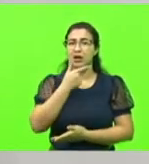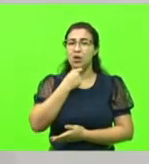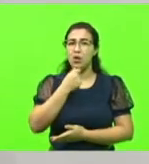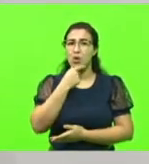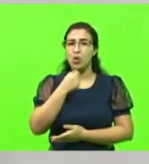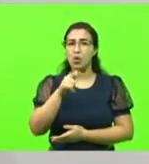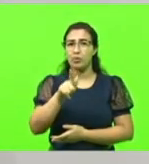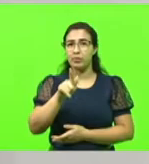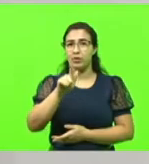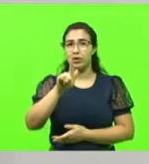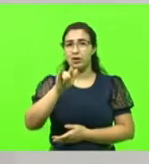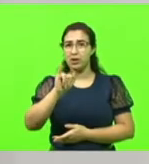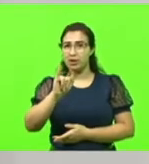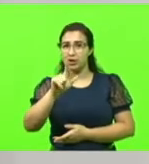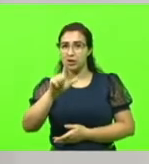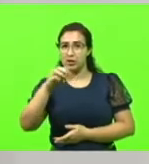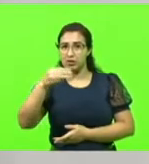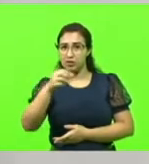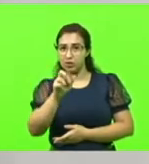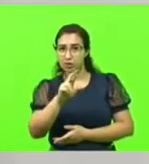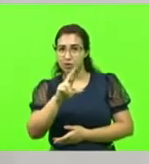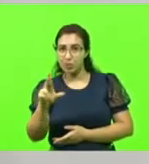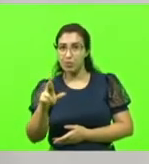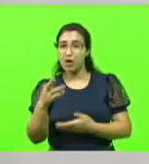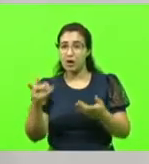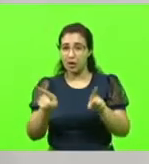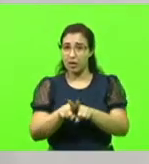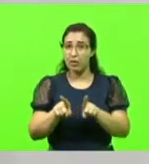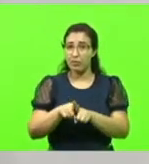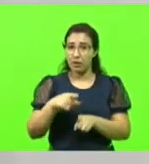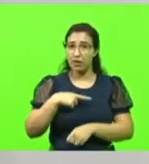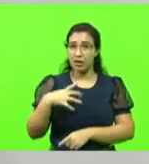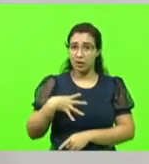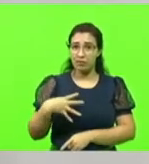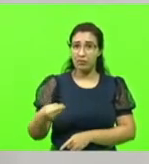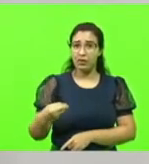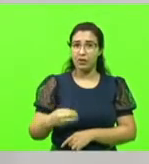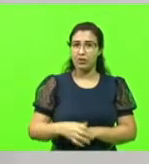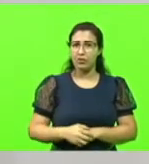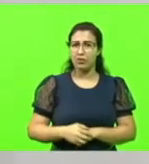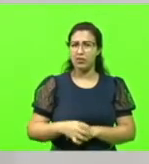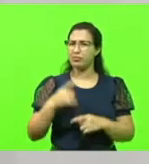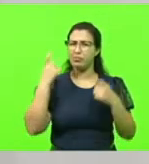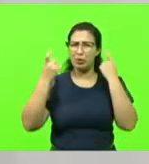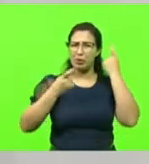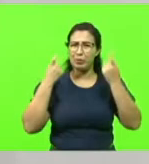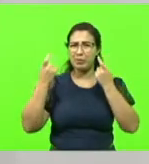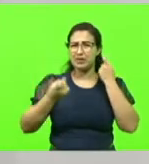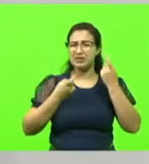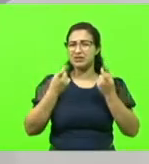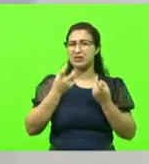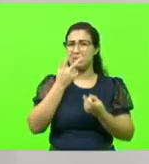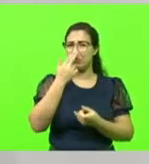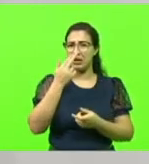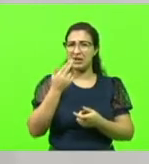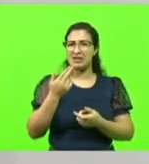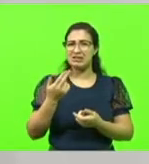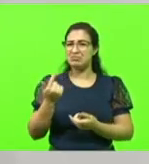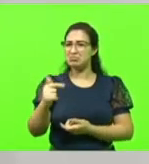deixou filhos? Esse tipo de preocupação geralmente é inexistente